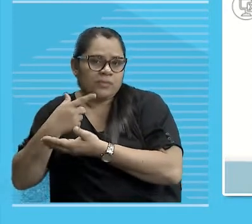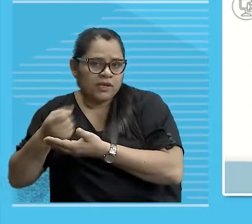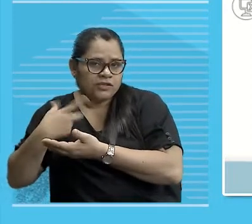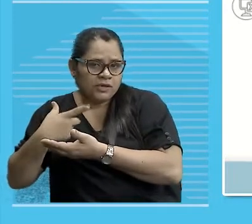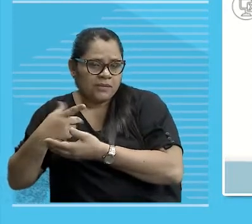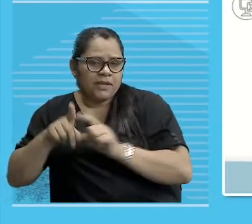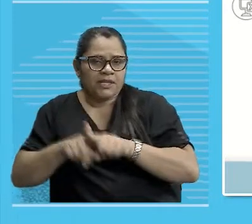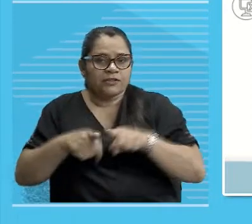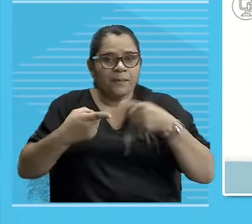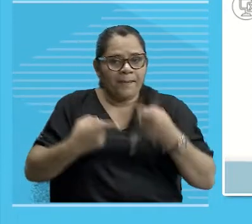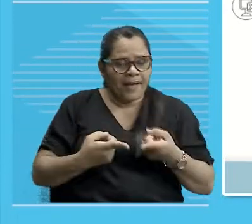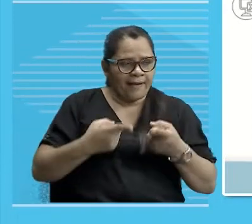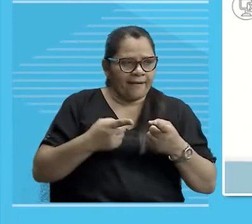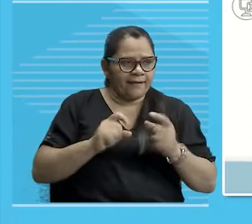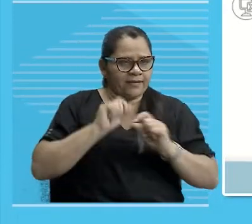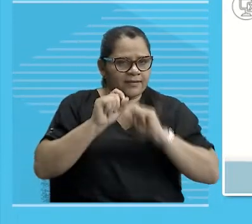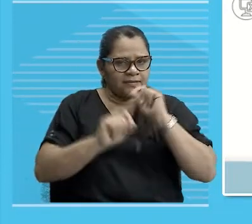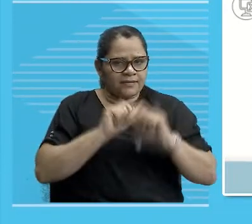Porém,